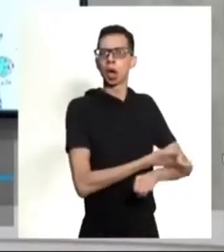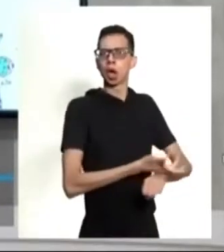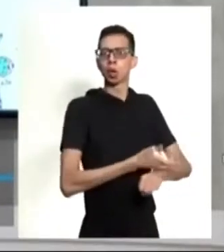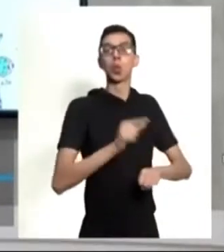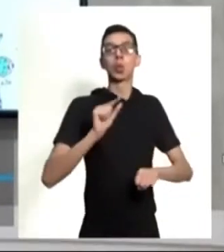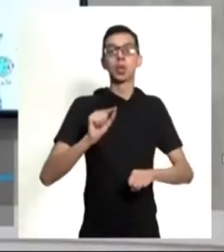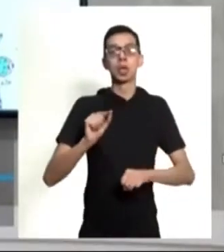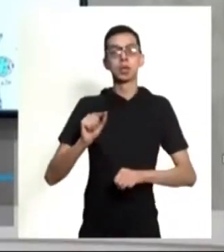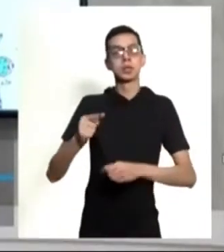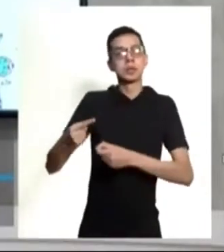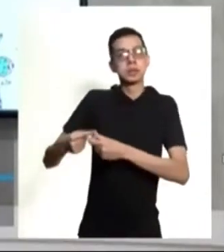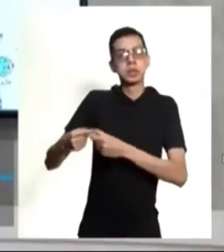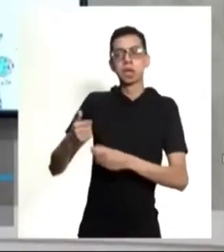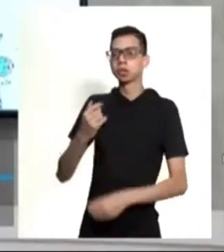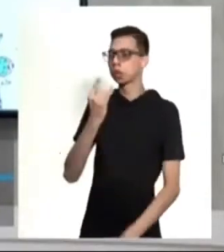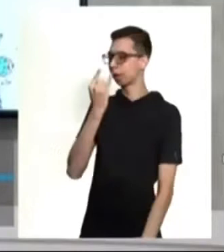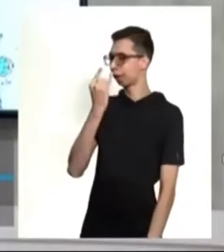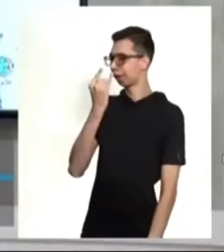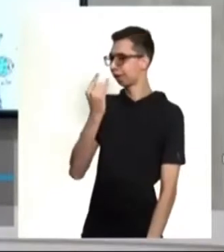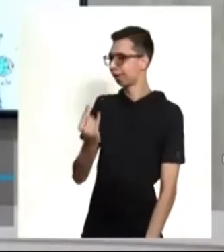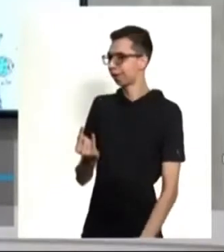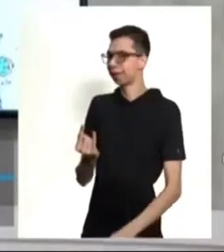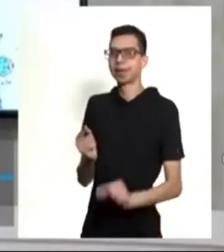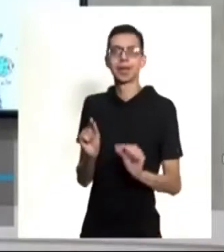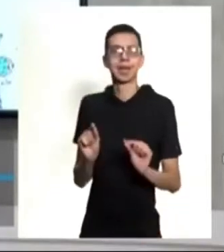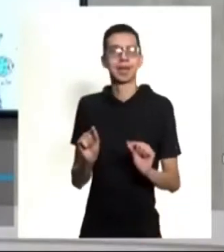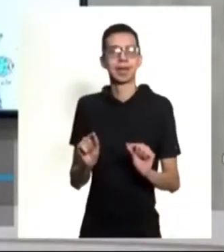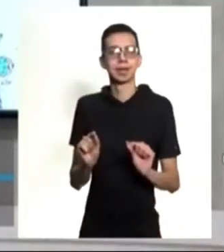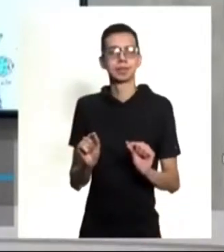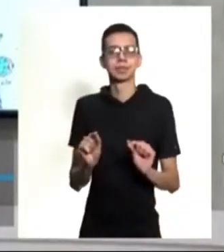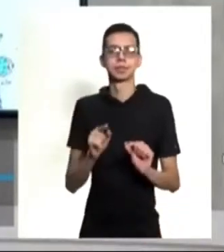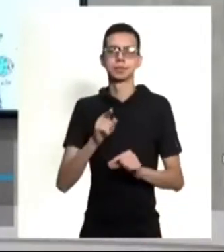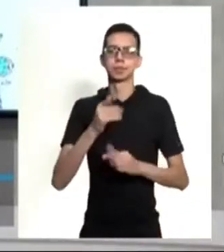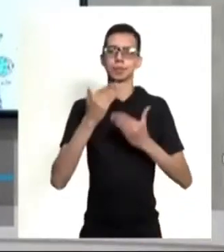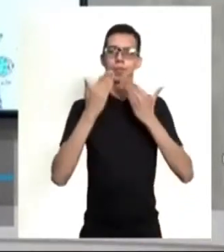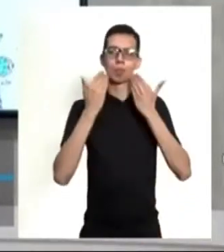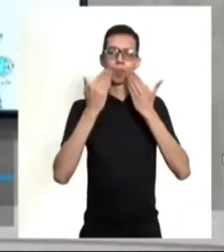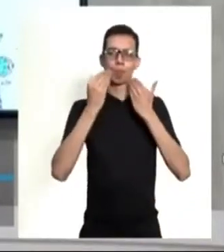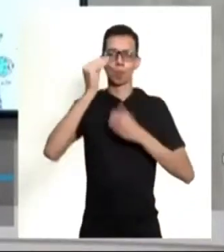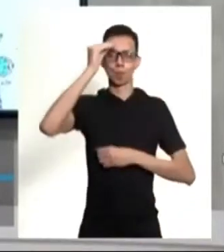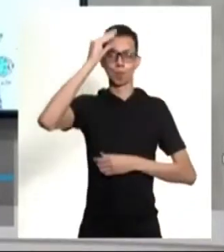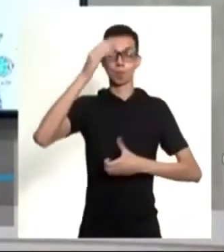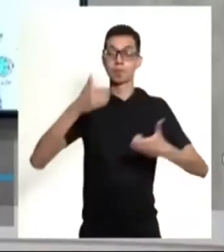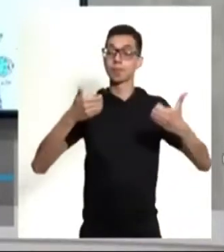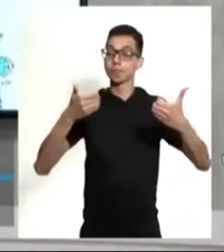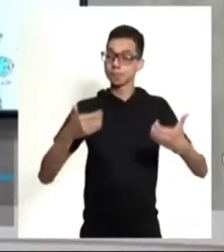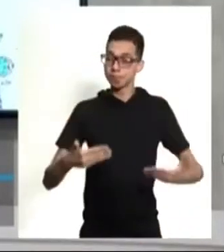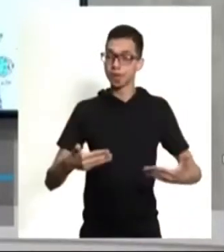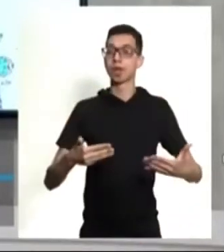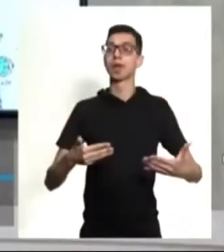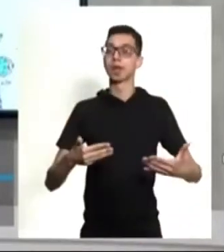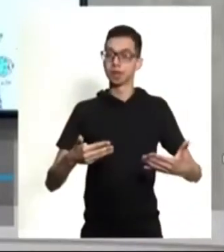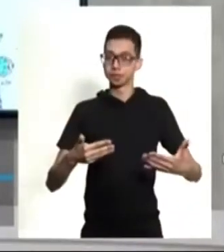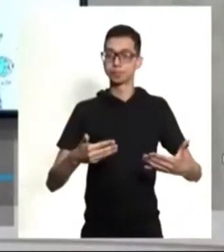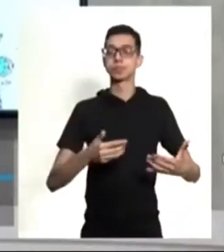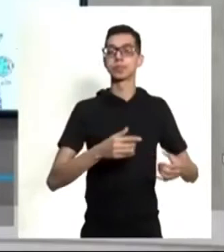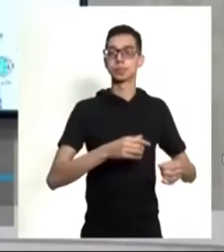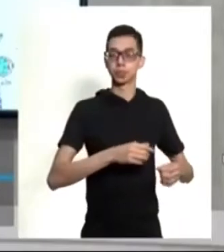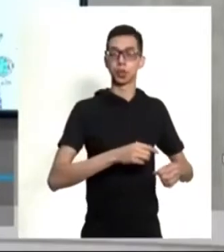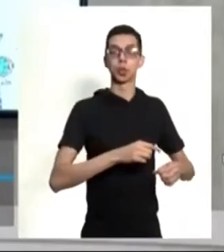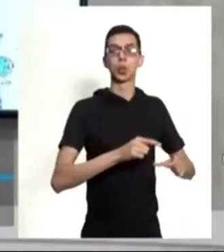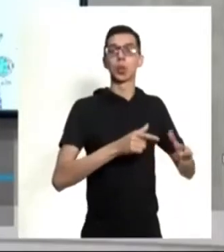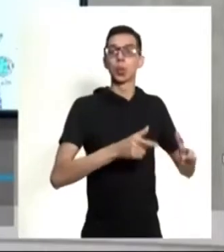cidades? Tome nota disso, isso é importante. Isso explica o êxodo rural. Bom, os fatores repulsivos no